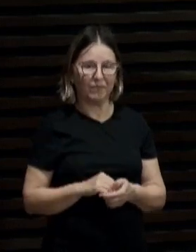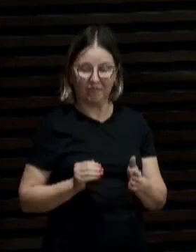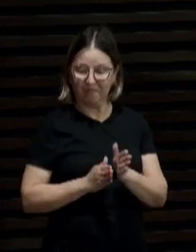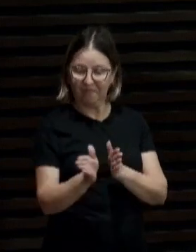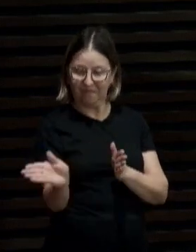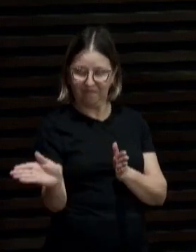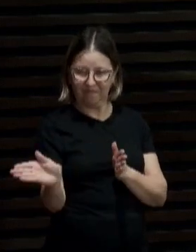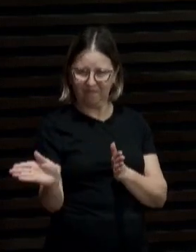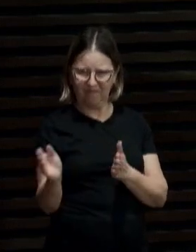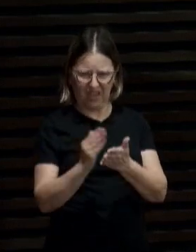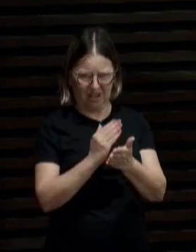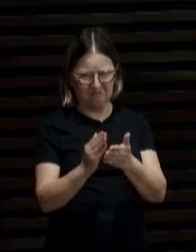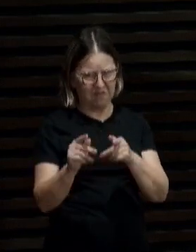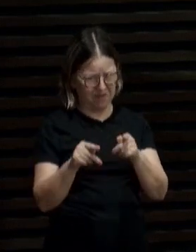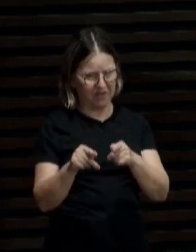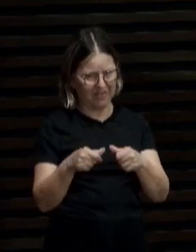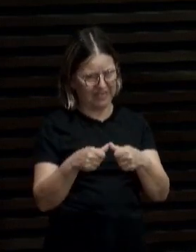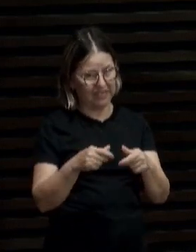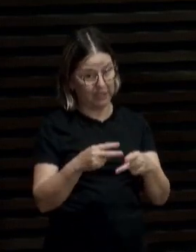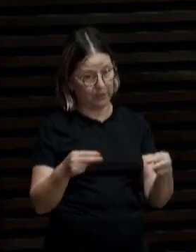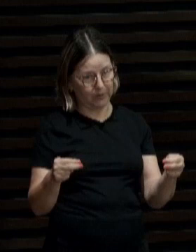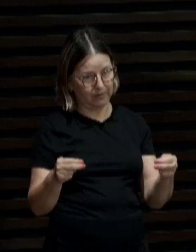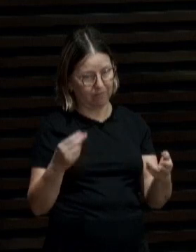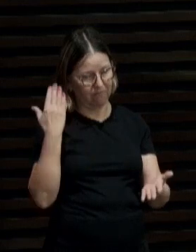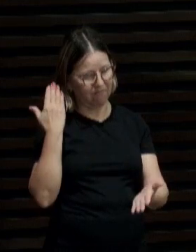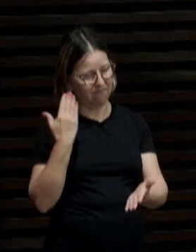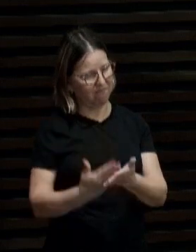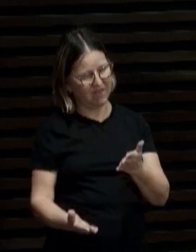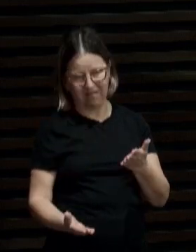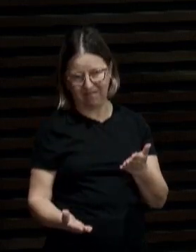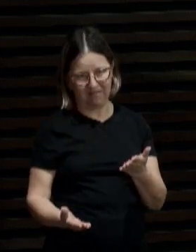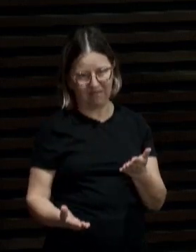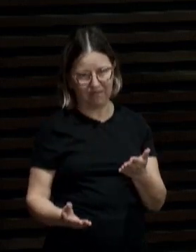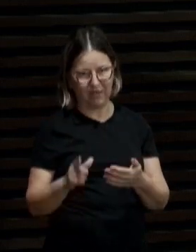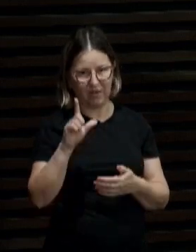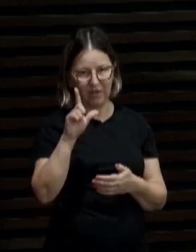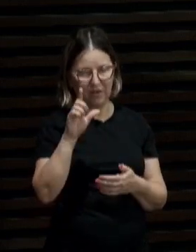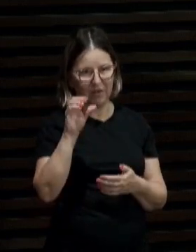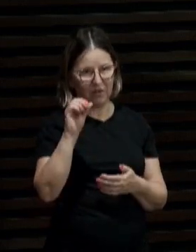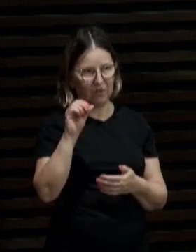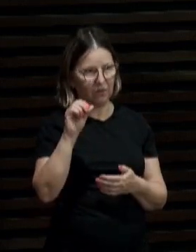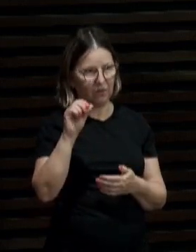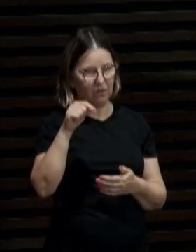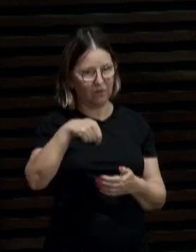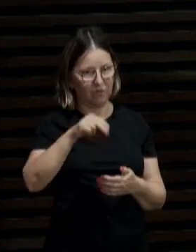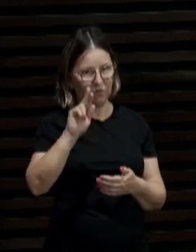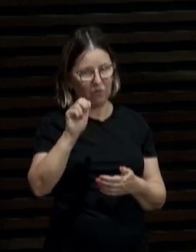Desviando-se algumas pessoas dessas coisas, perderam-se em loquacidade. Você sabe o que é loquacidade?